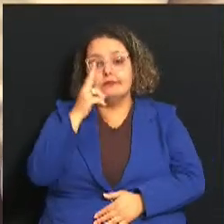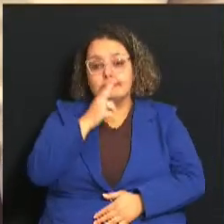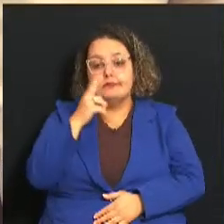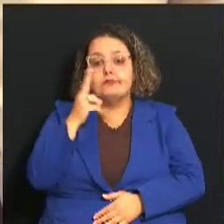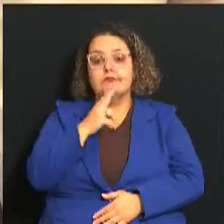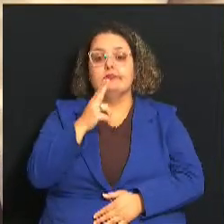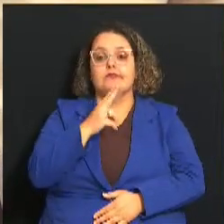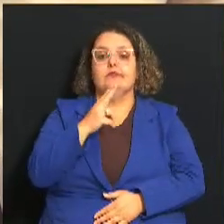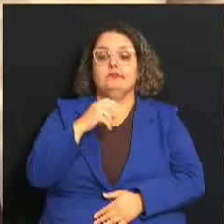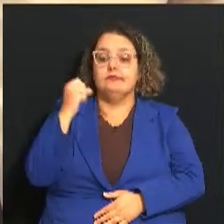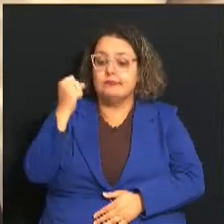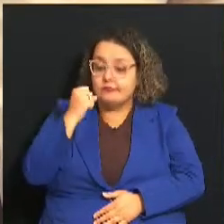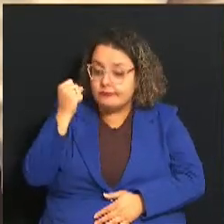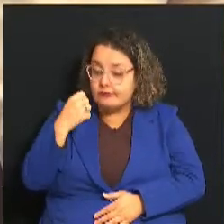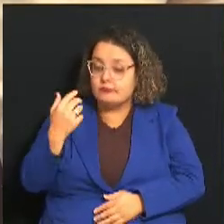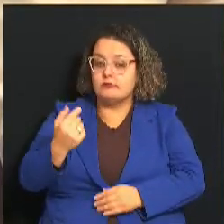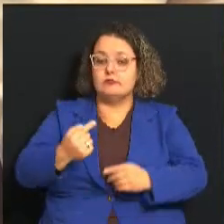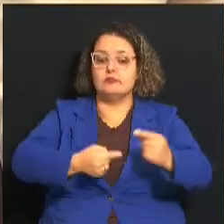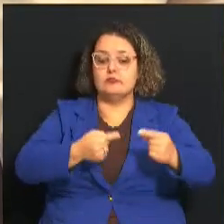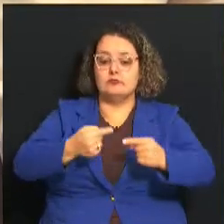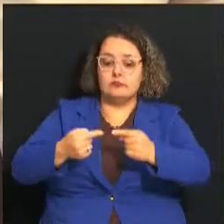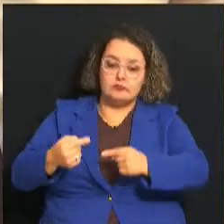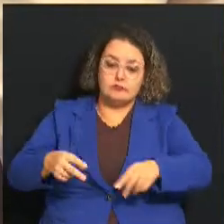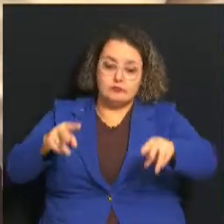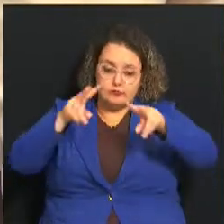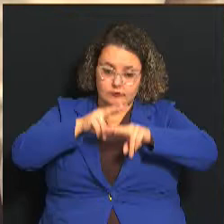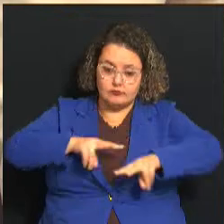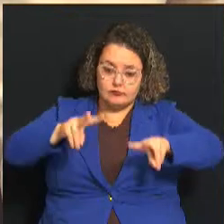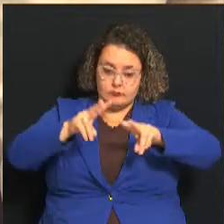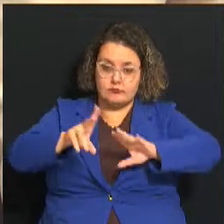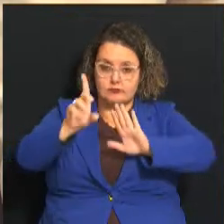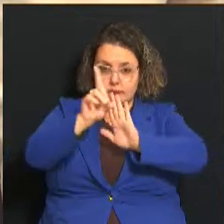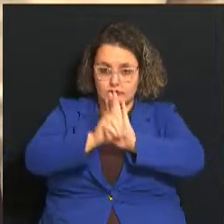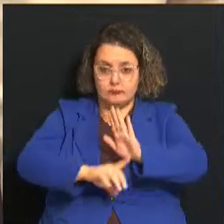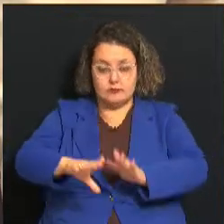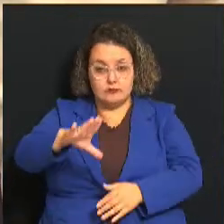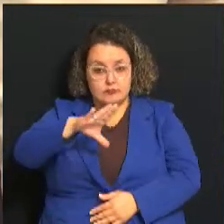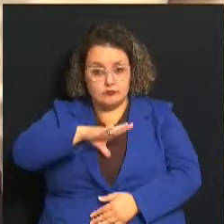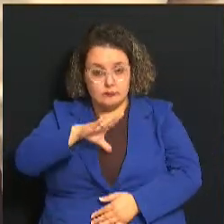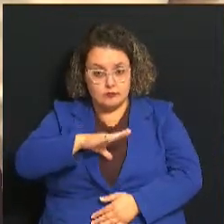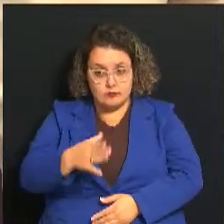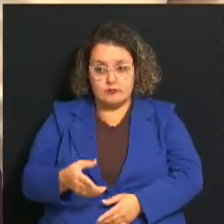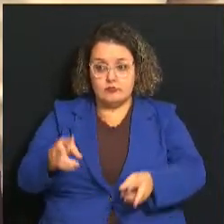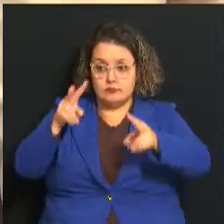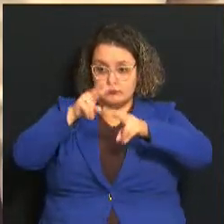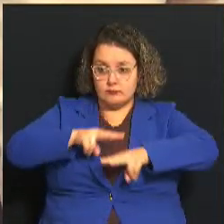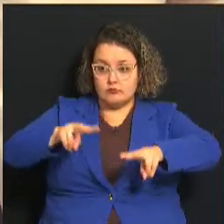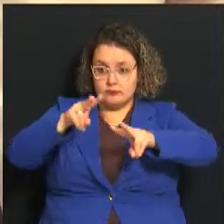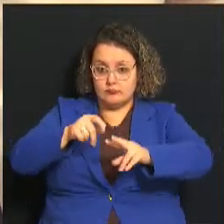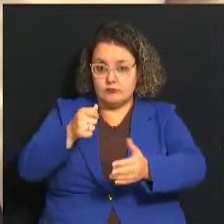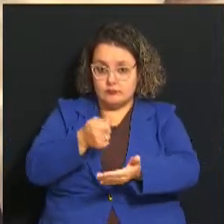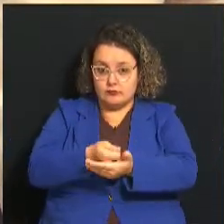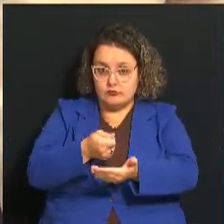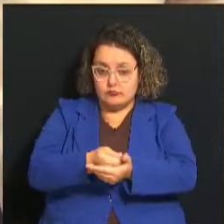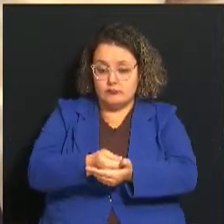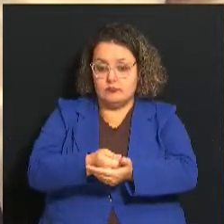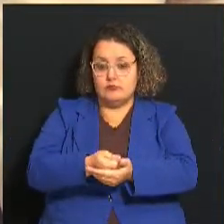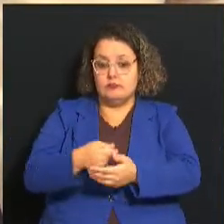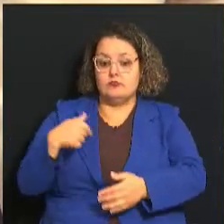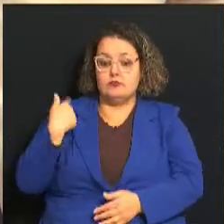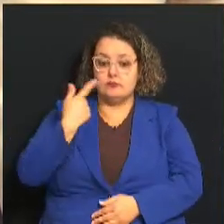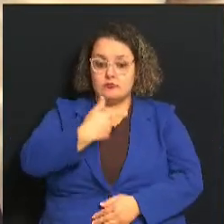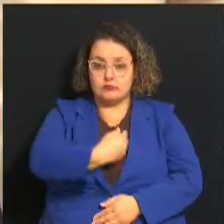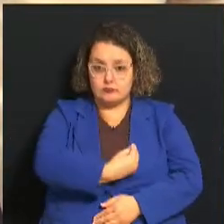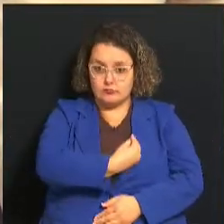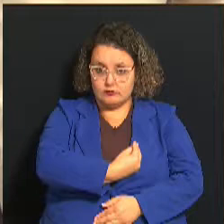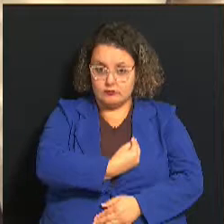a discutir, tanto do ponto de vista do direito à cidade, como do ponto de vista também da garantia da nossa sobrevivência.